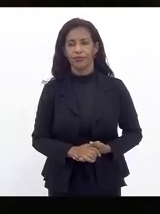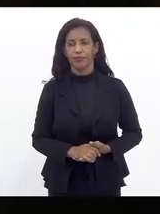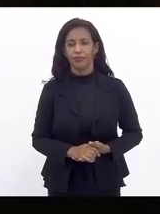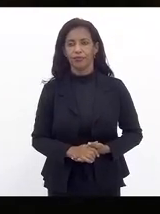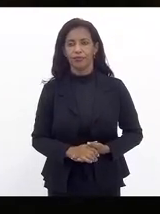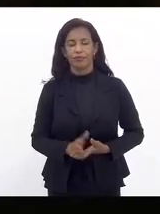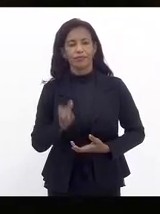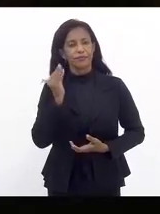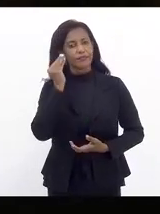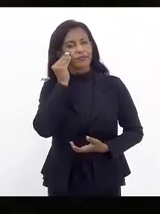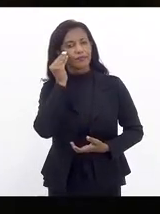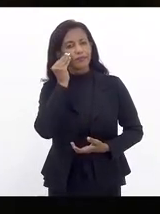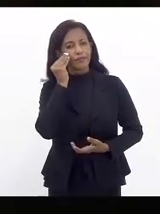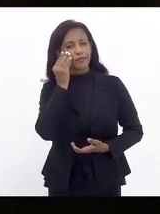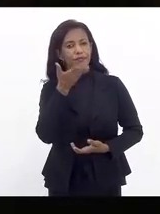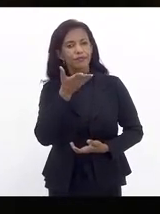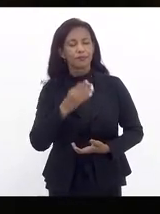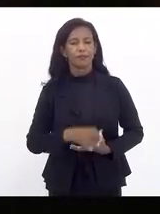tentam